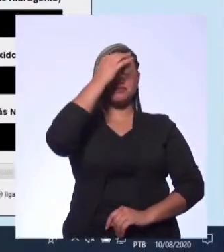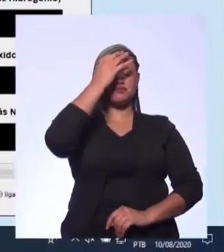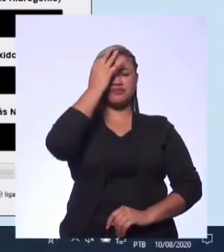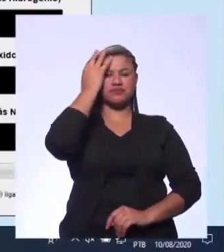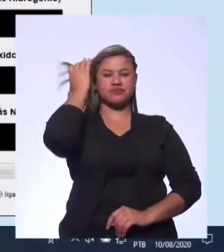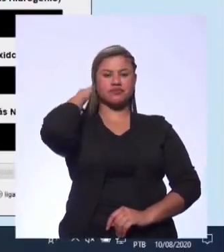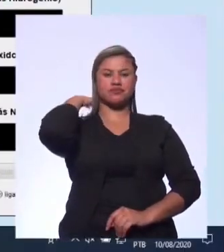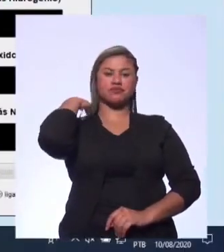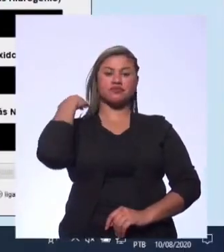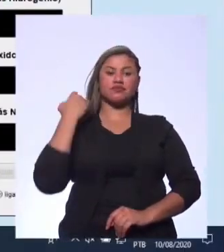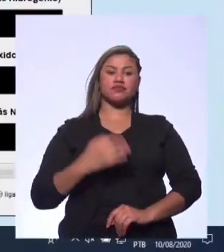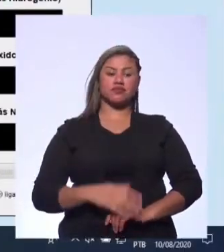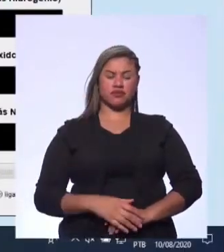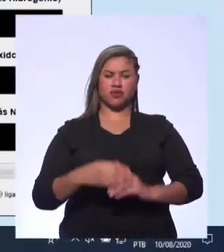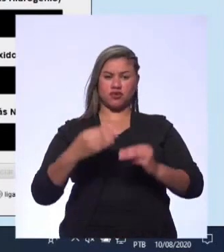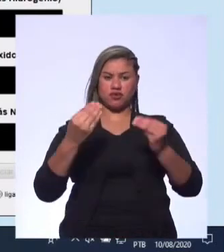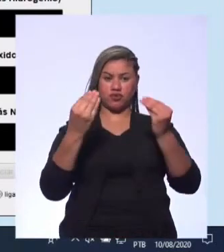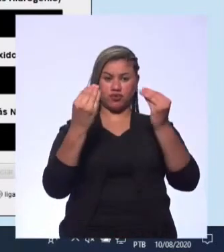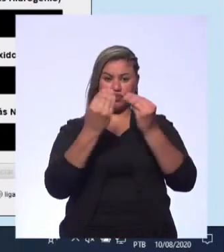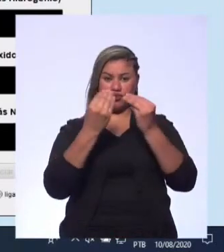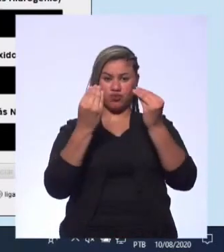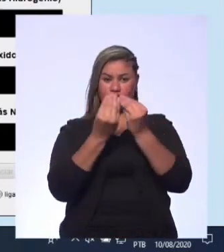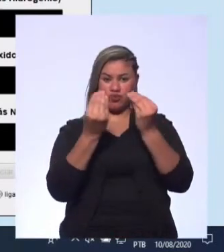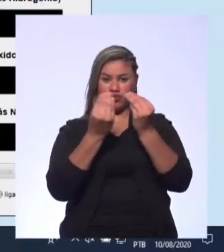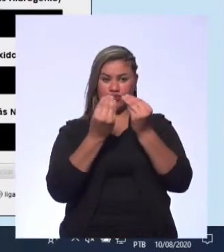uma molécula...